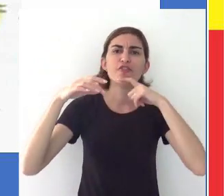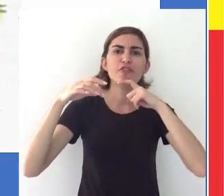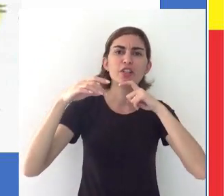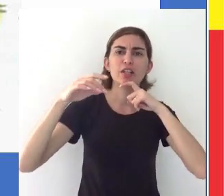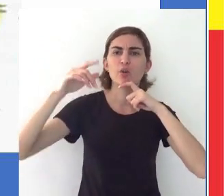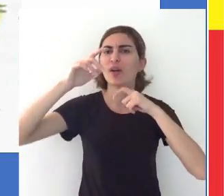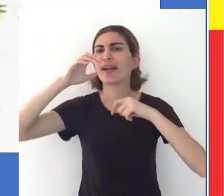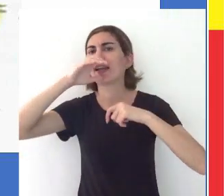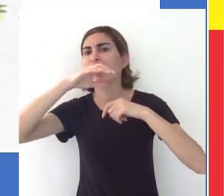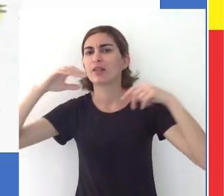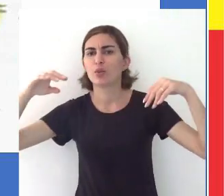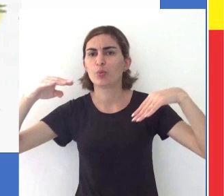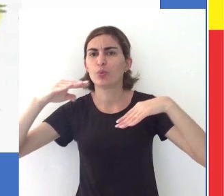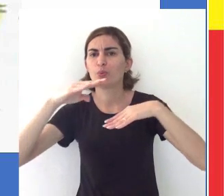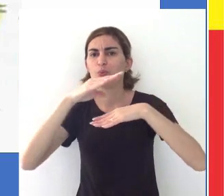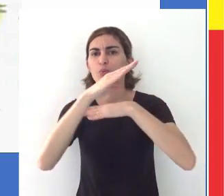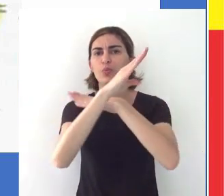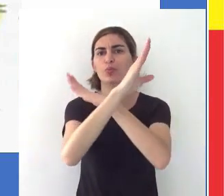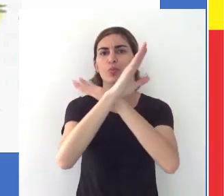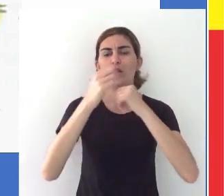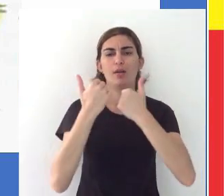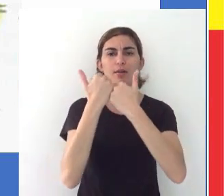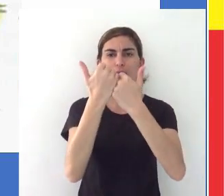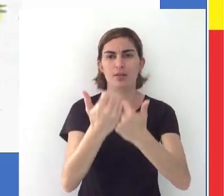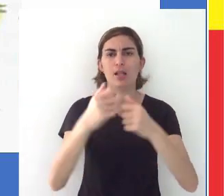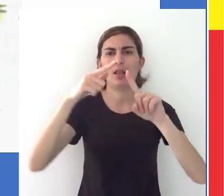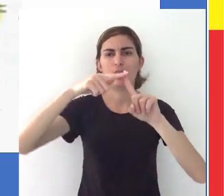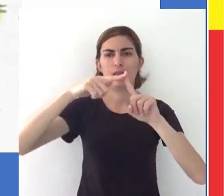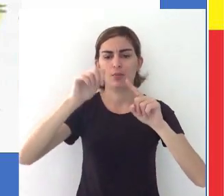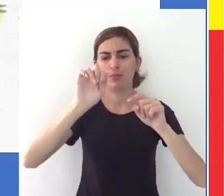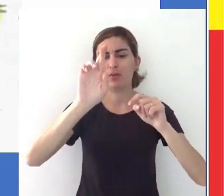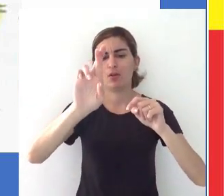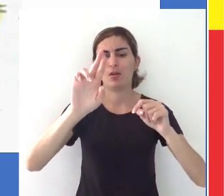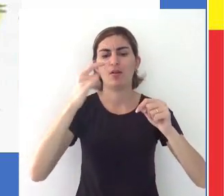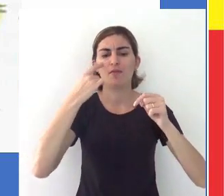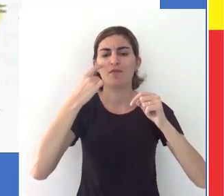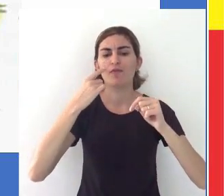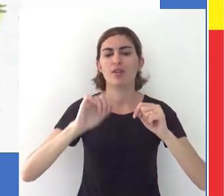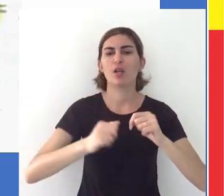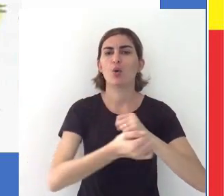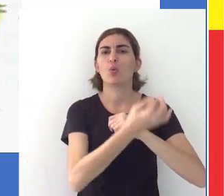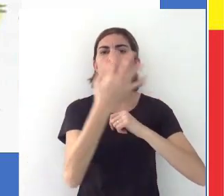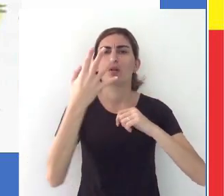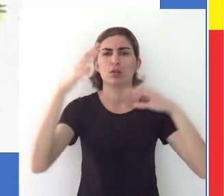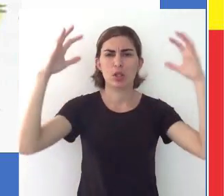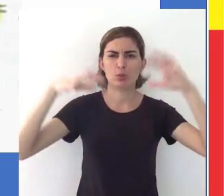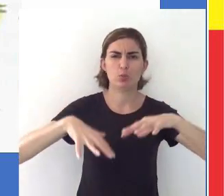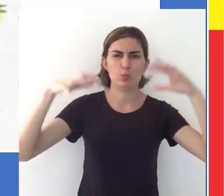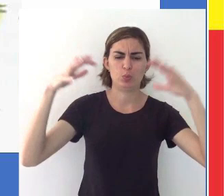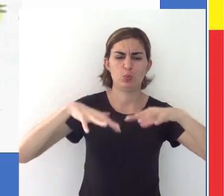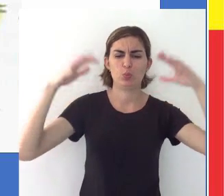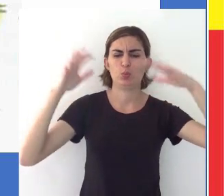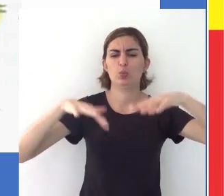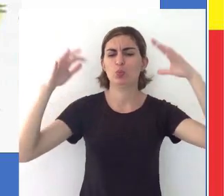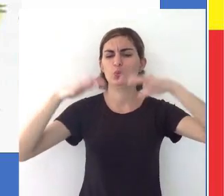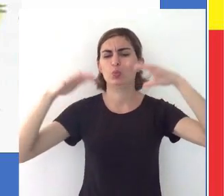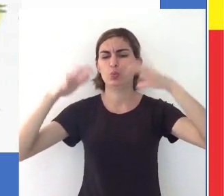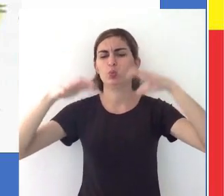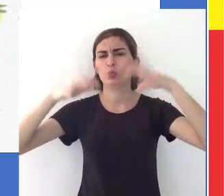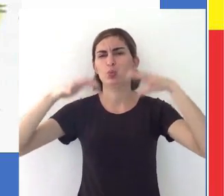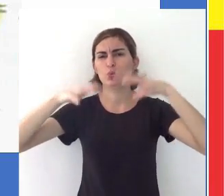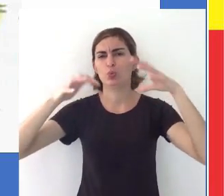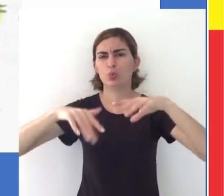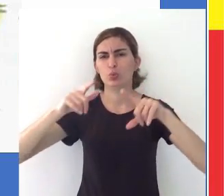cima, né, com 2 setinhas, uma azul e uma vermelha, representando cada tipo de ar. Vimos aquela quantidade grossa de chuva caindo